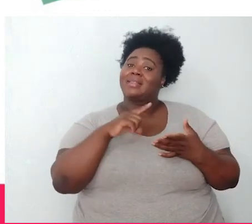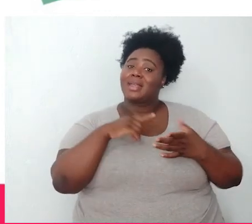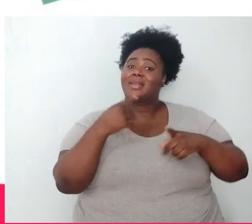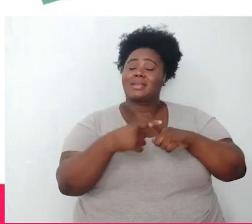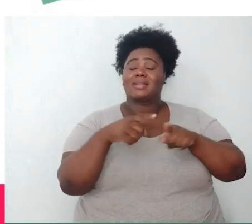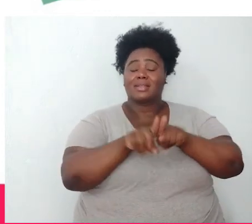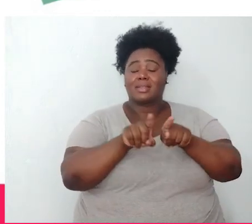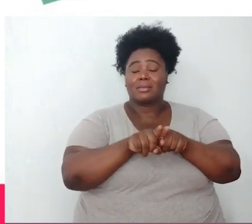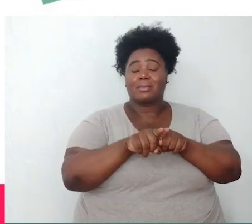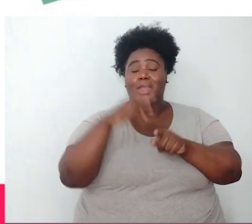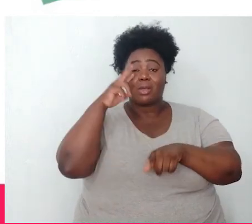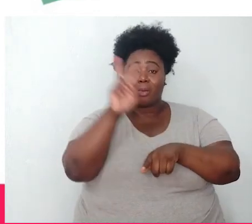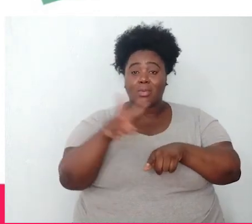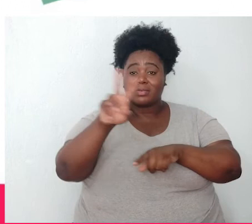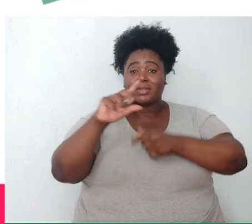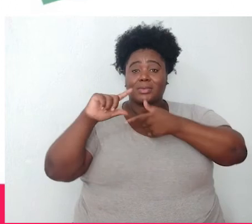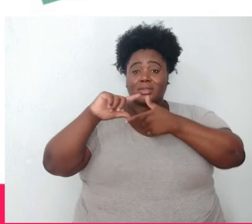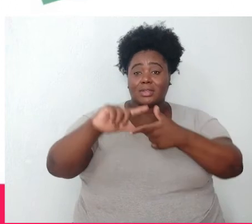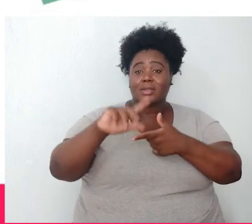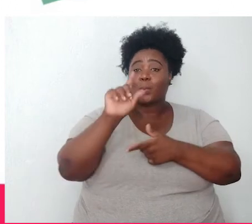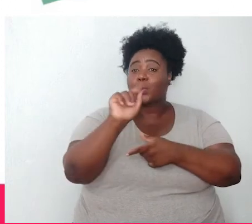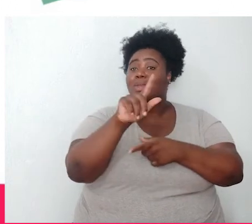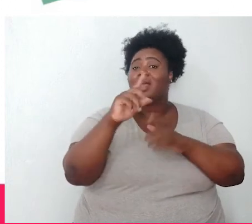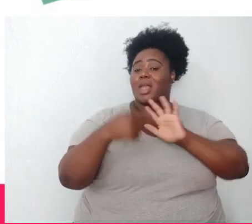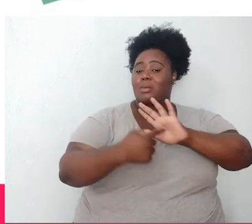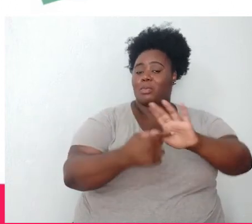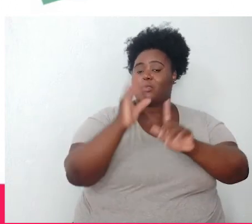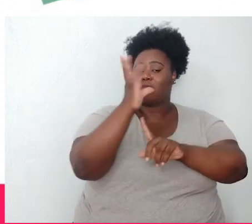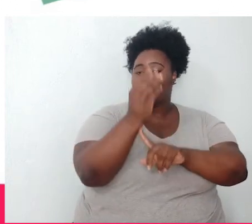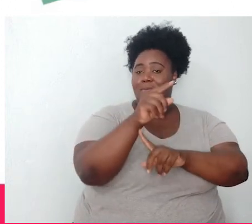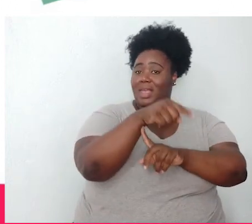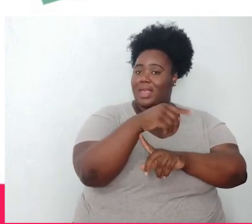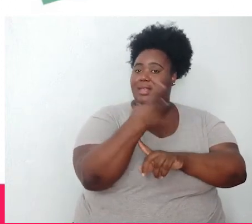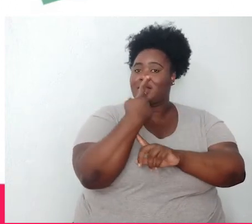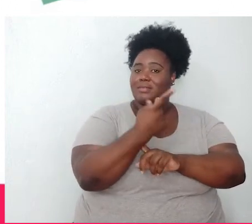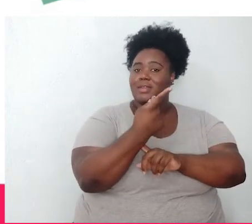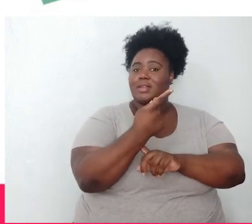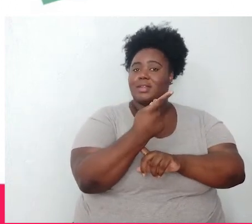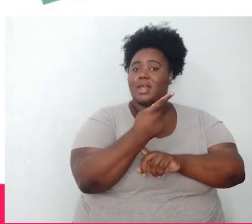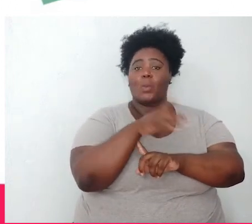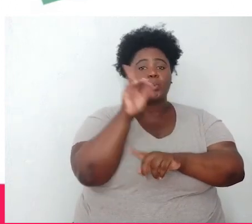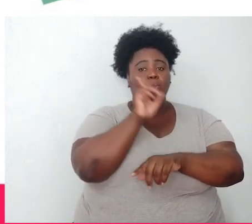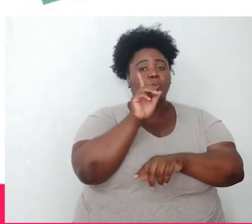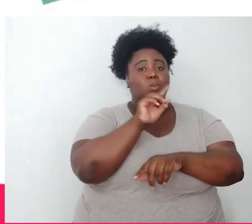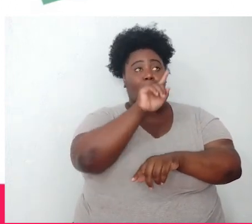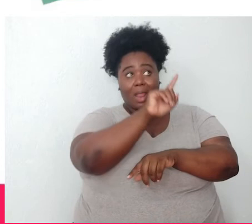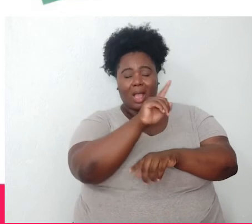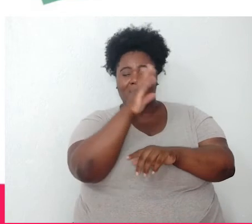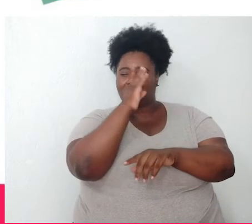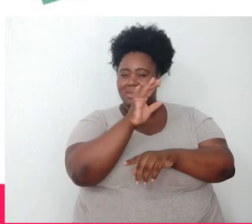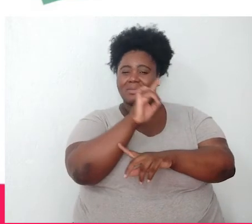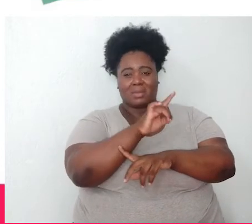ela existe também uma visão tradicional do que é performance art, né? está muito ligada àquela performance dos Estados